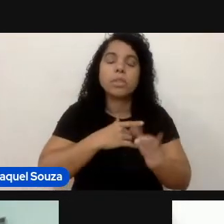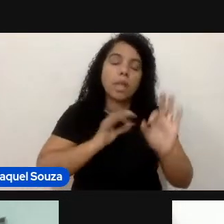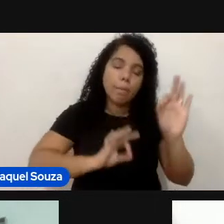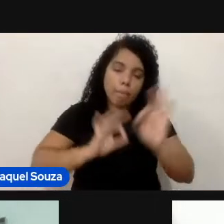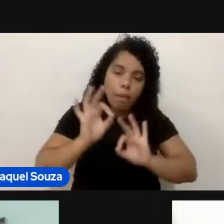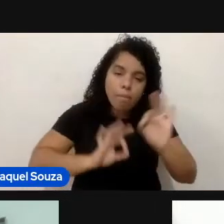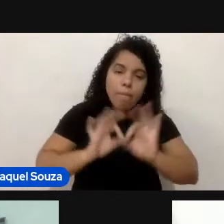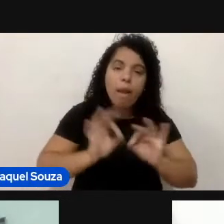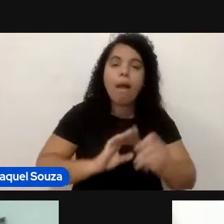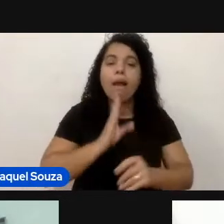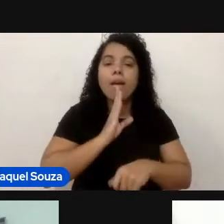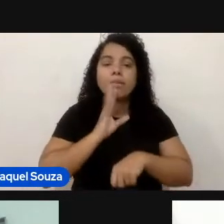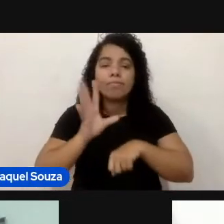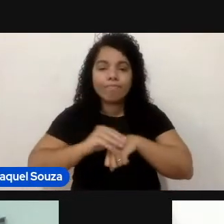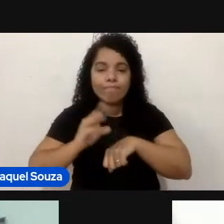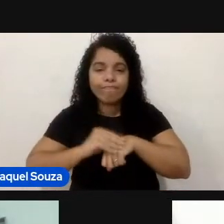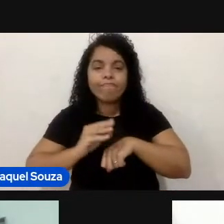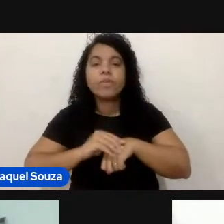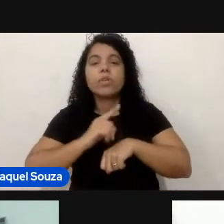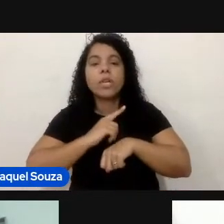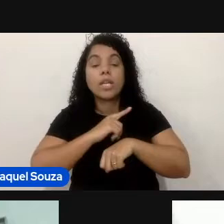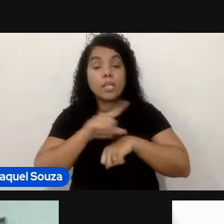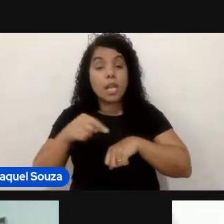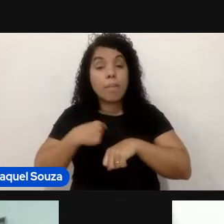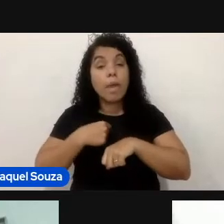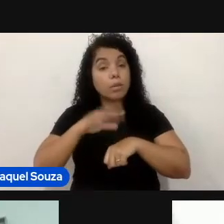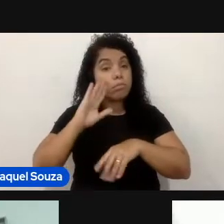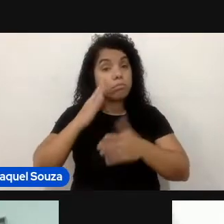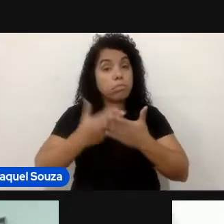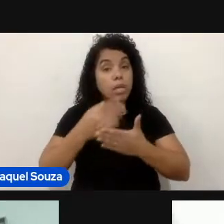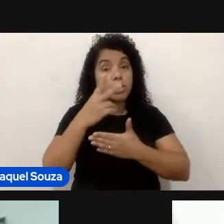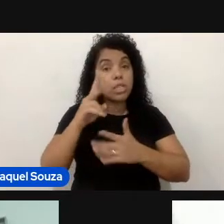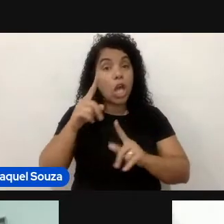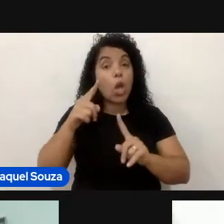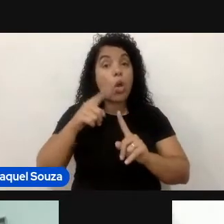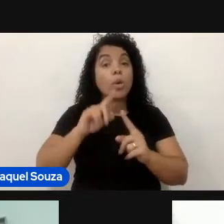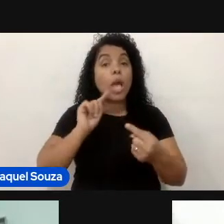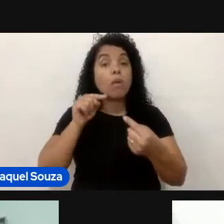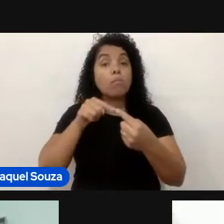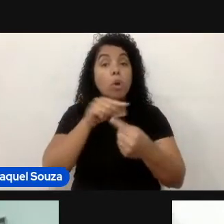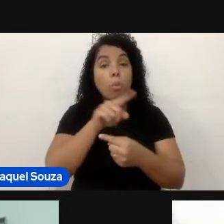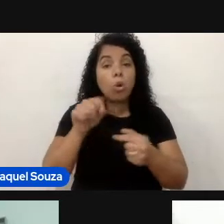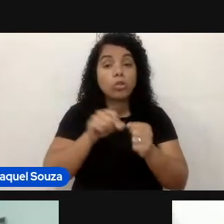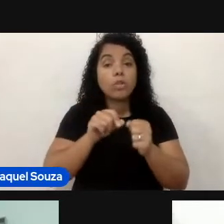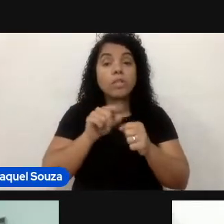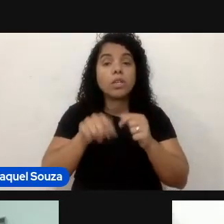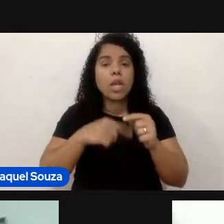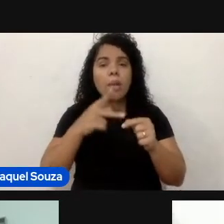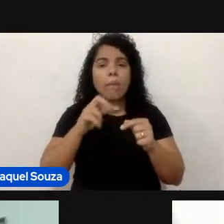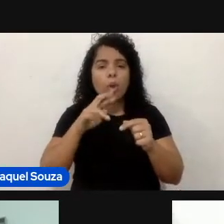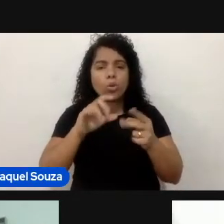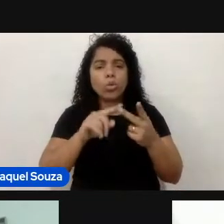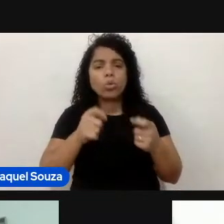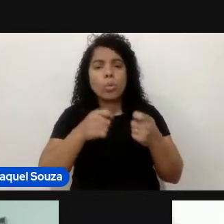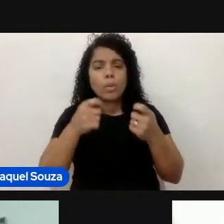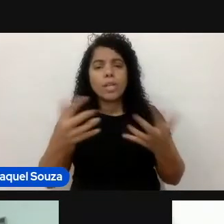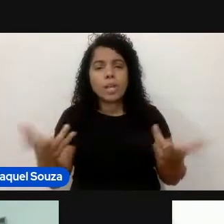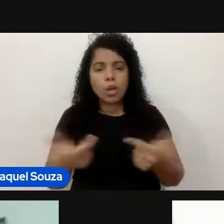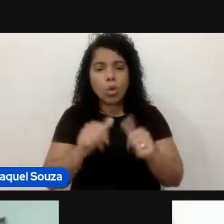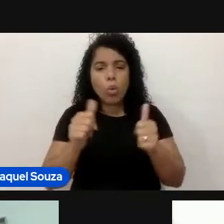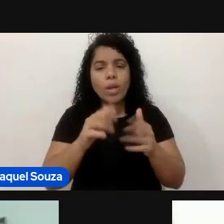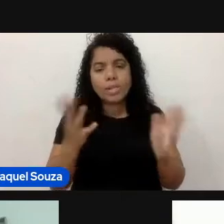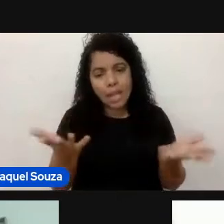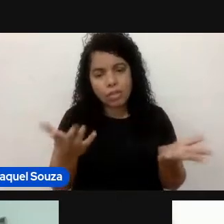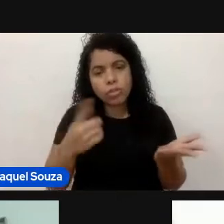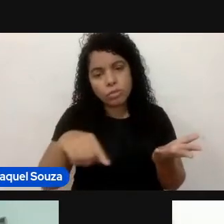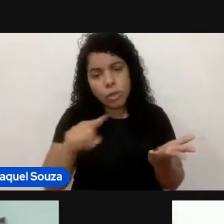conhecimento, e acreditar realmente no propósito de vocês. Eu acho que todo mundo que está aqui tem um propósito de fazer um produto, fazer uma entrega com qualidade. Então, acho